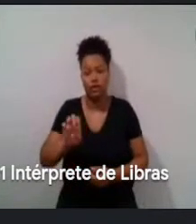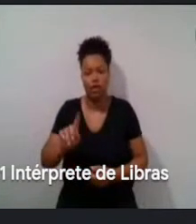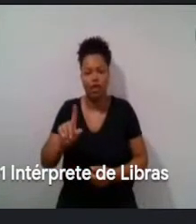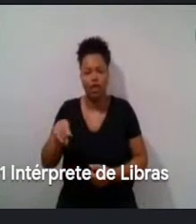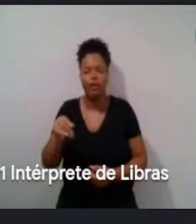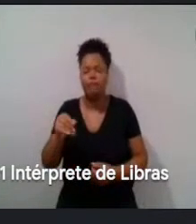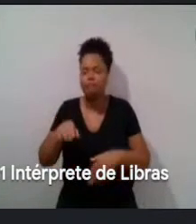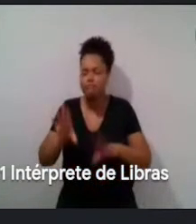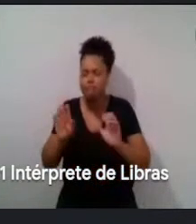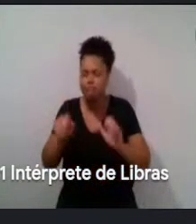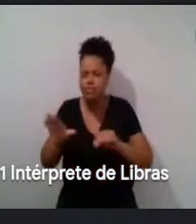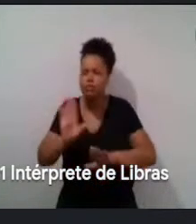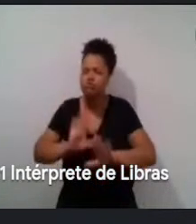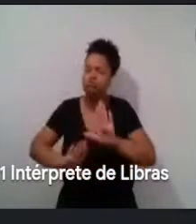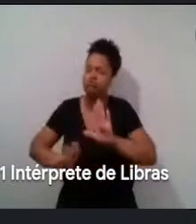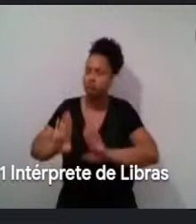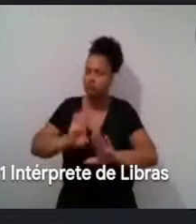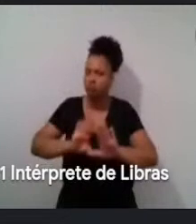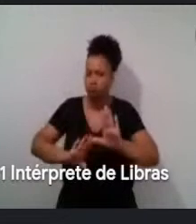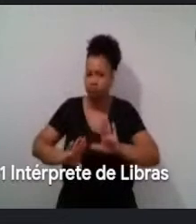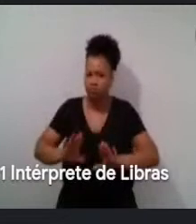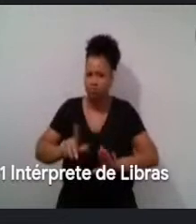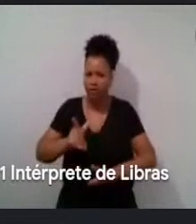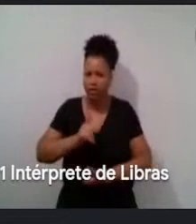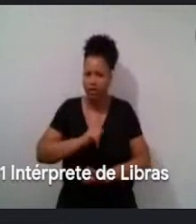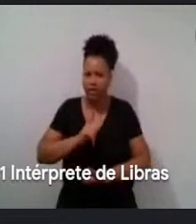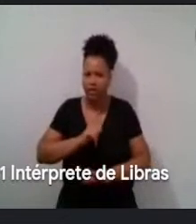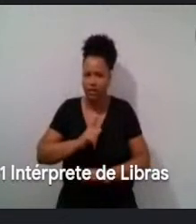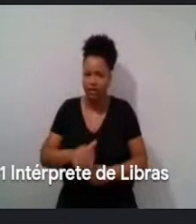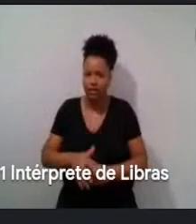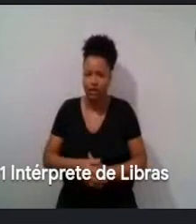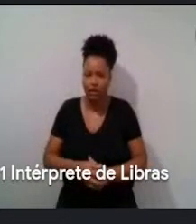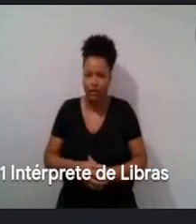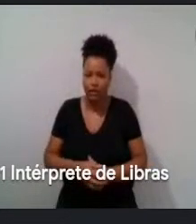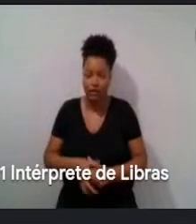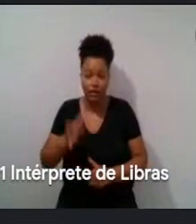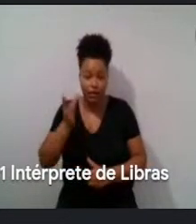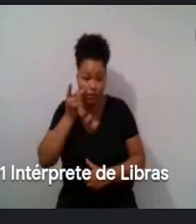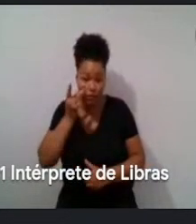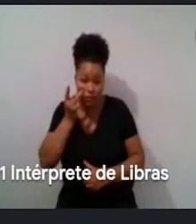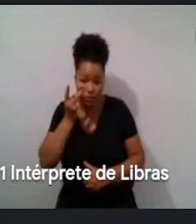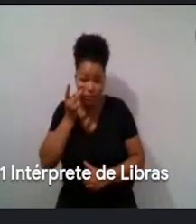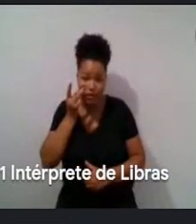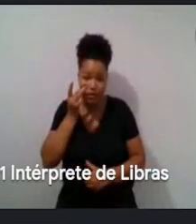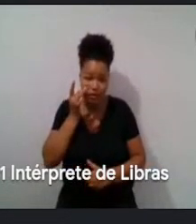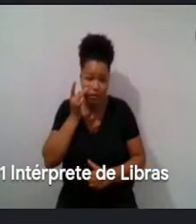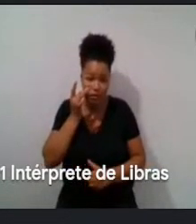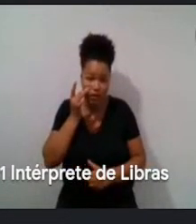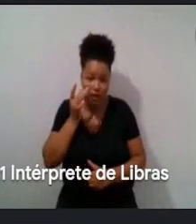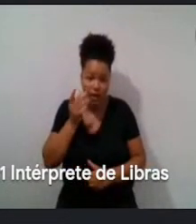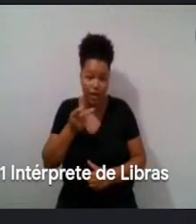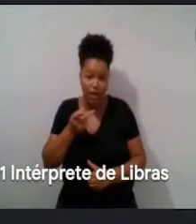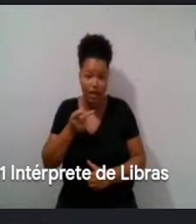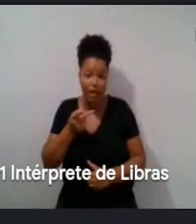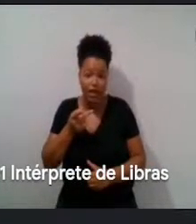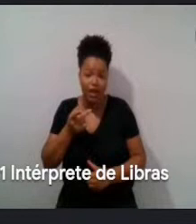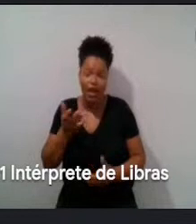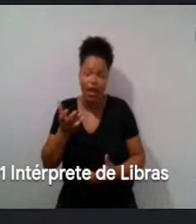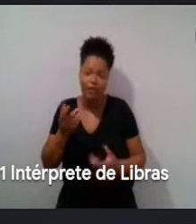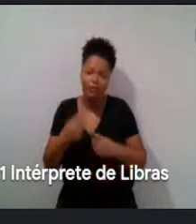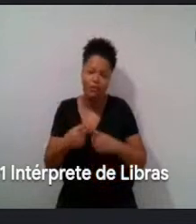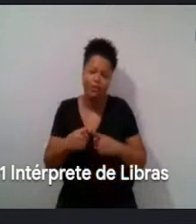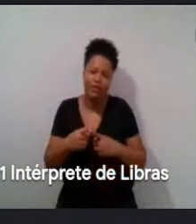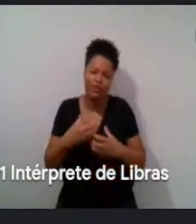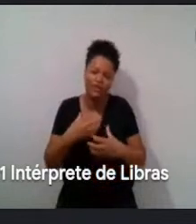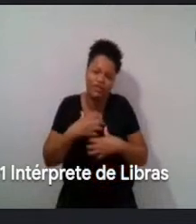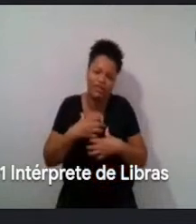muito estamos cautelosa. Em boas mãos, pode estar tranquilo. Nós temos um infectologista. A questão da presencial, eu falei, foi mais por a força de expressão, que é